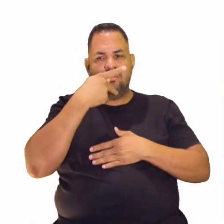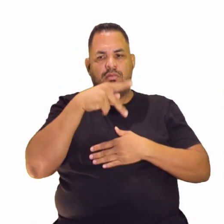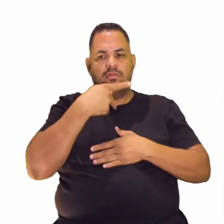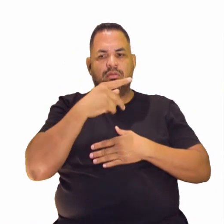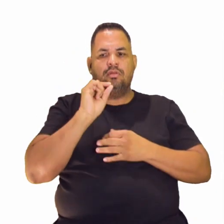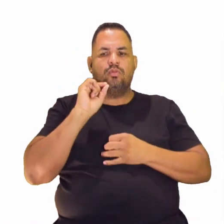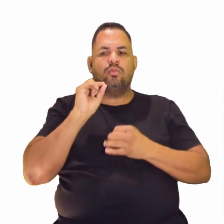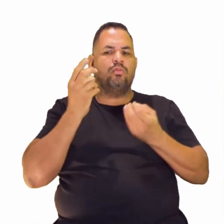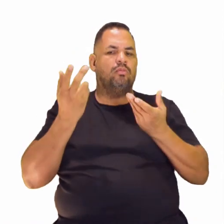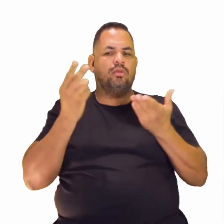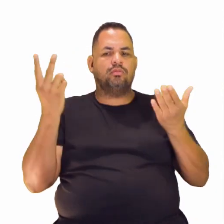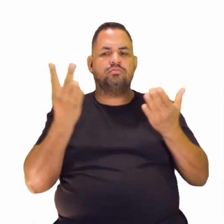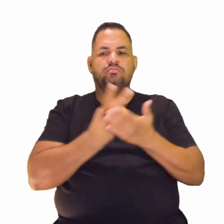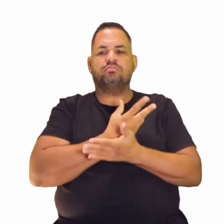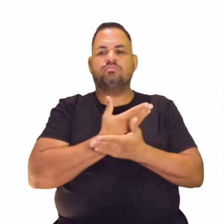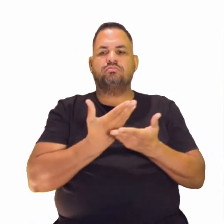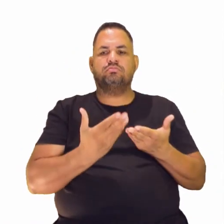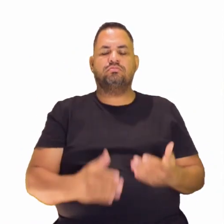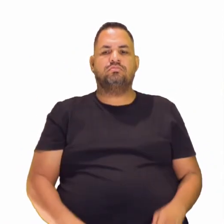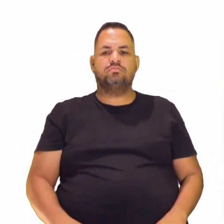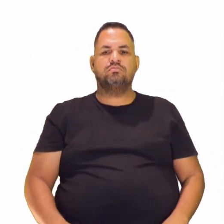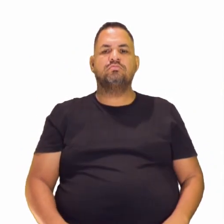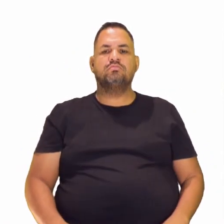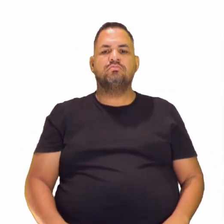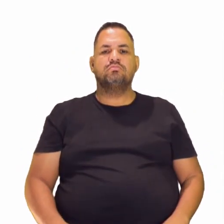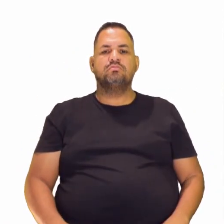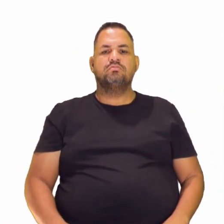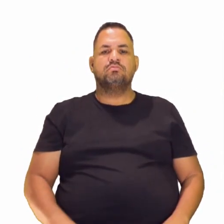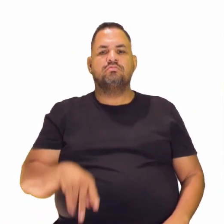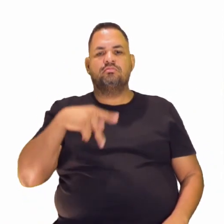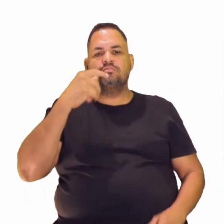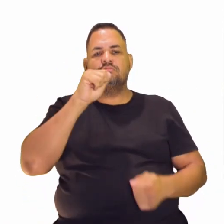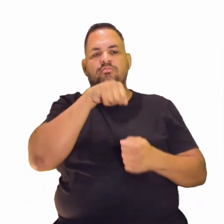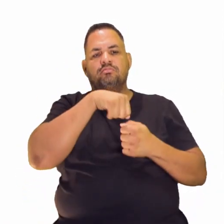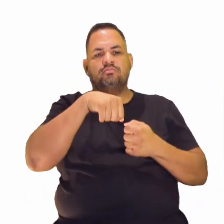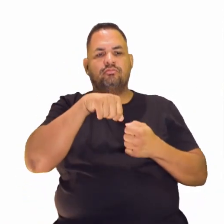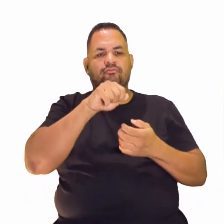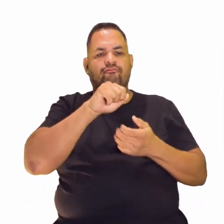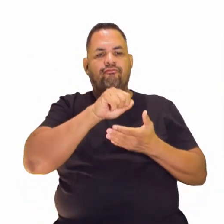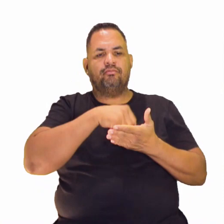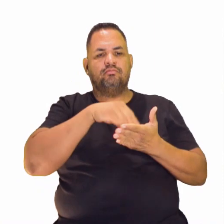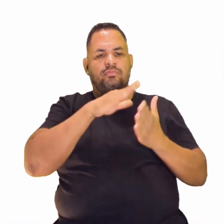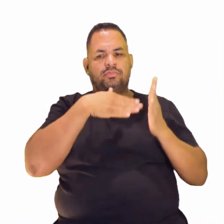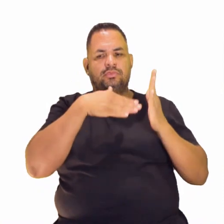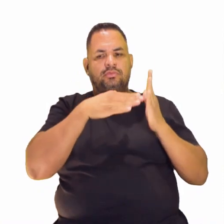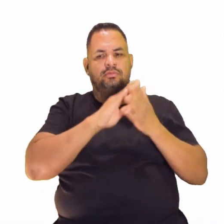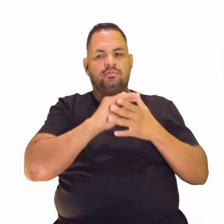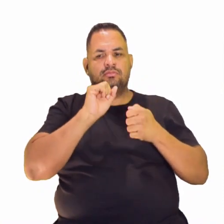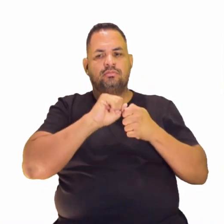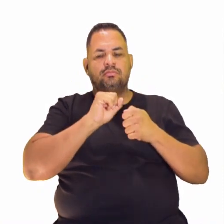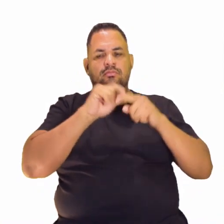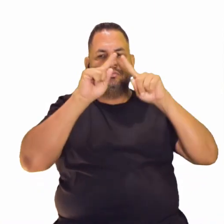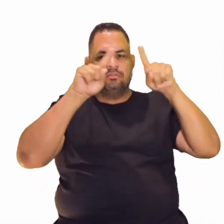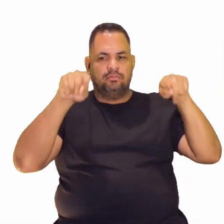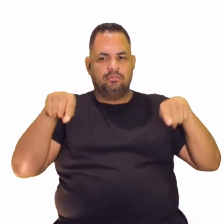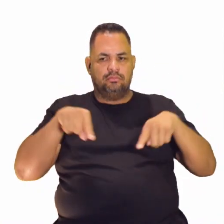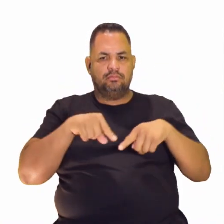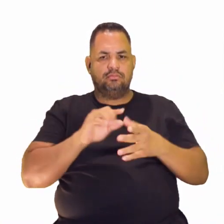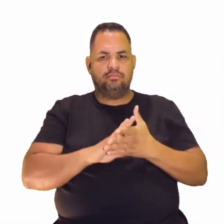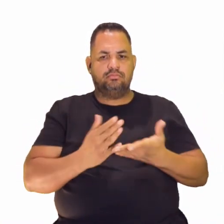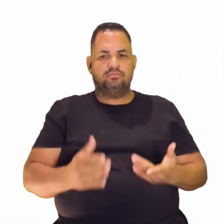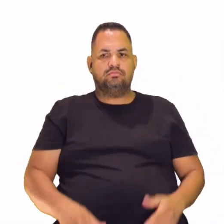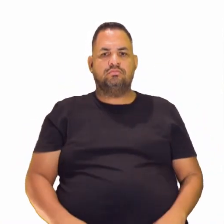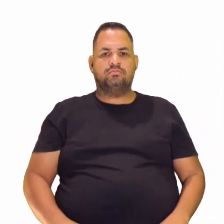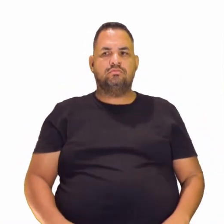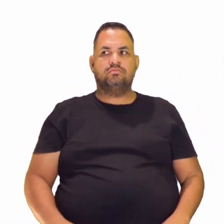falando como aconteceu, então foram feitos aqueles quadros. É tanto que tem um que é do ponto de